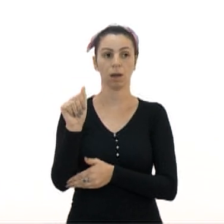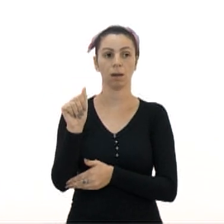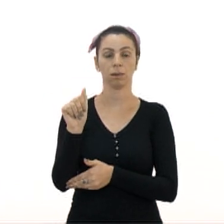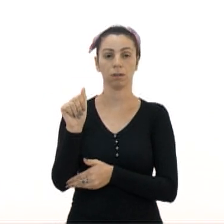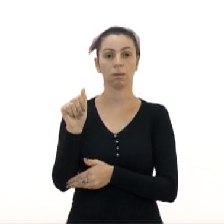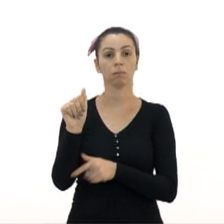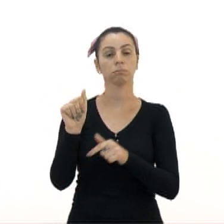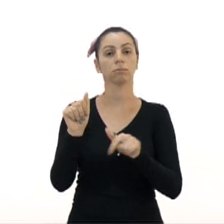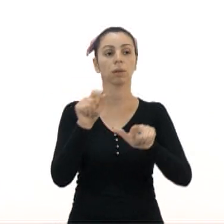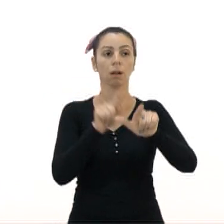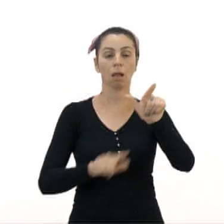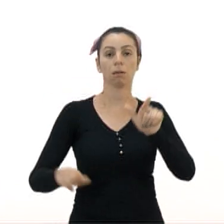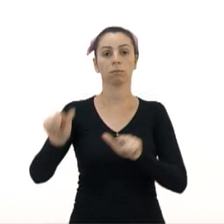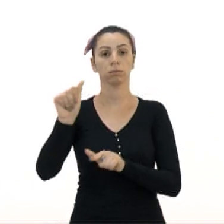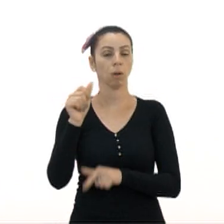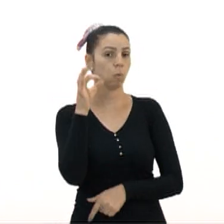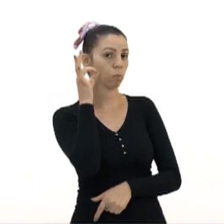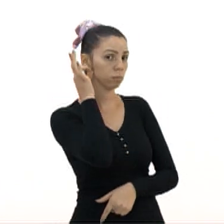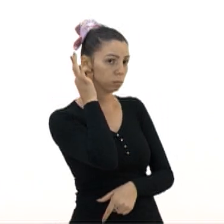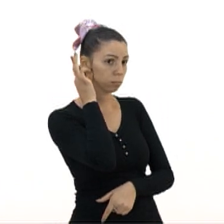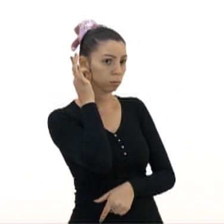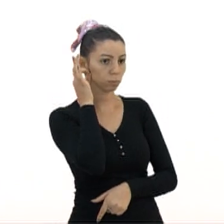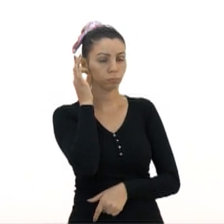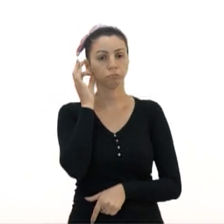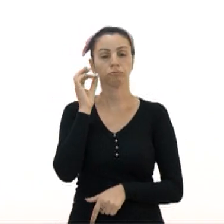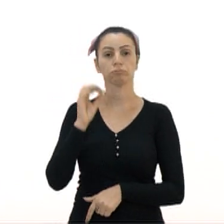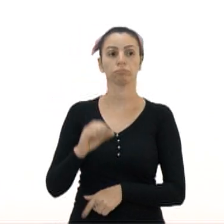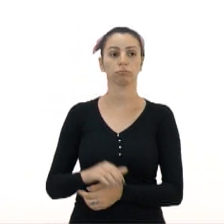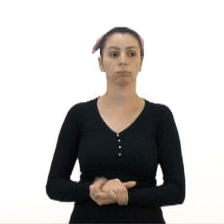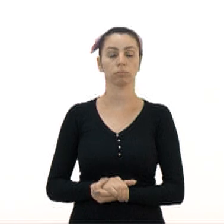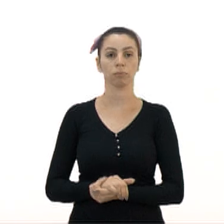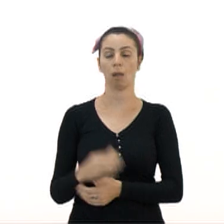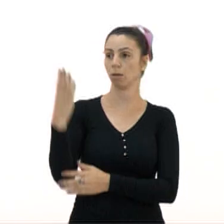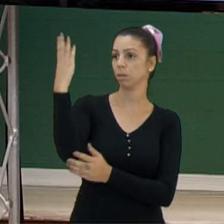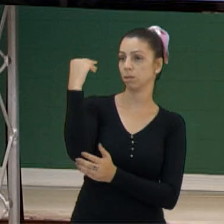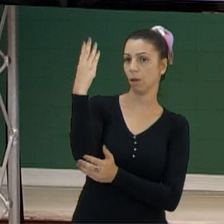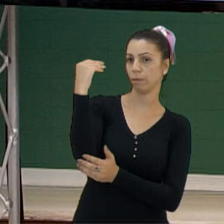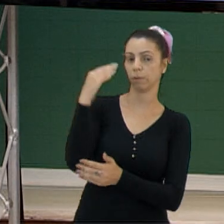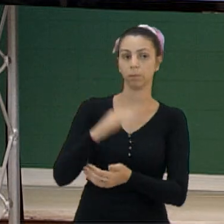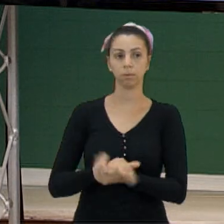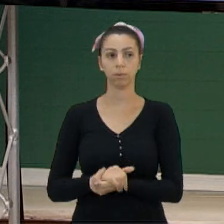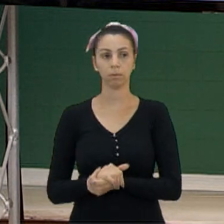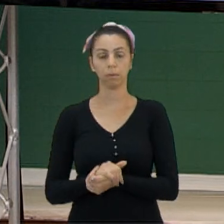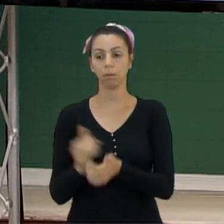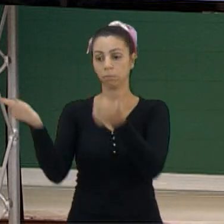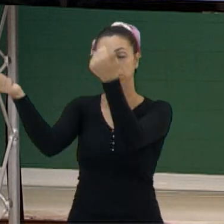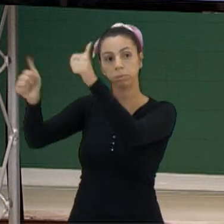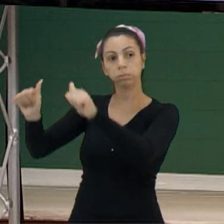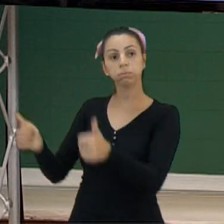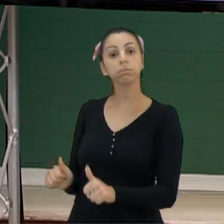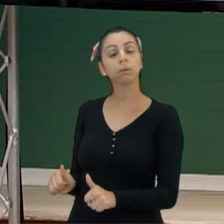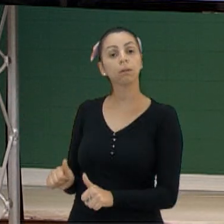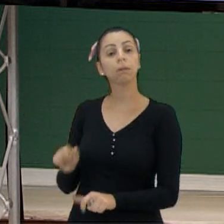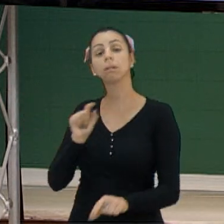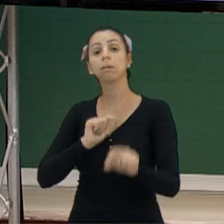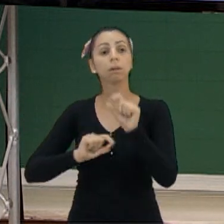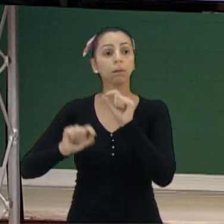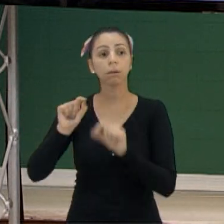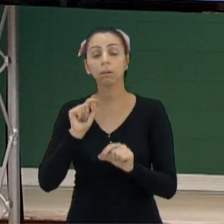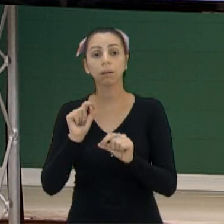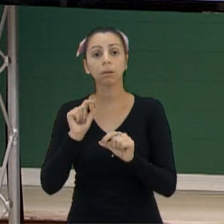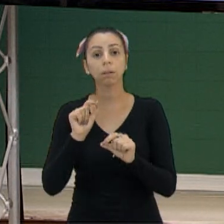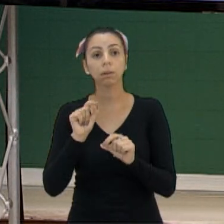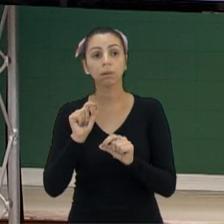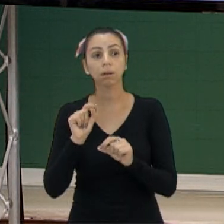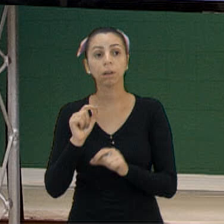O cara dos brincos, o cara da selfie, o cara da escultura. Sobrou quem? O